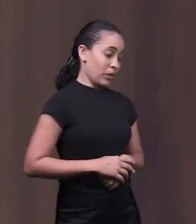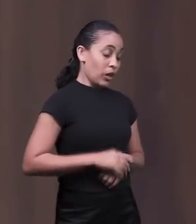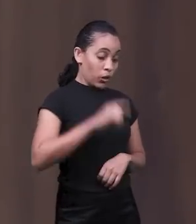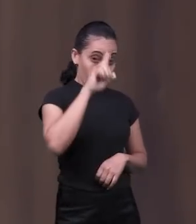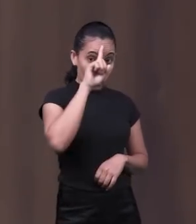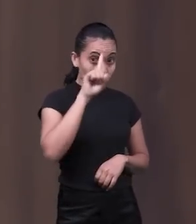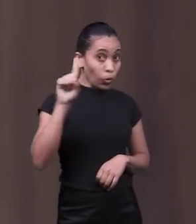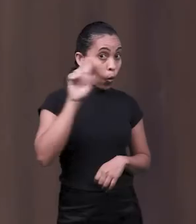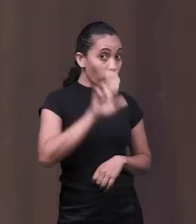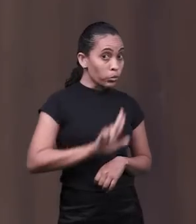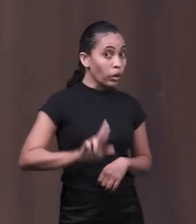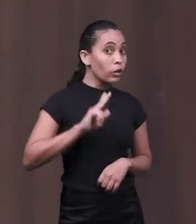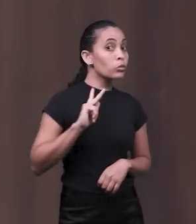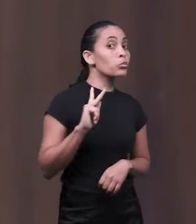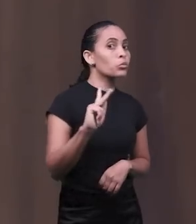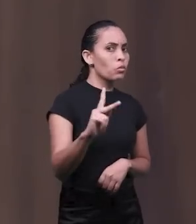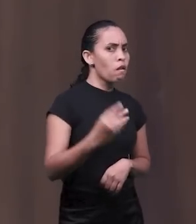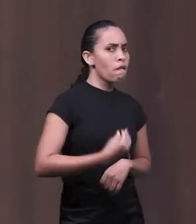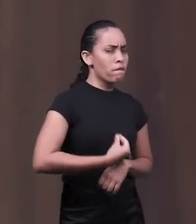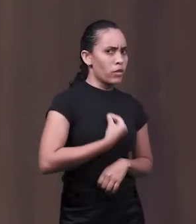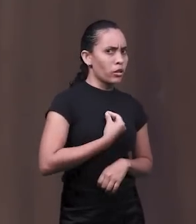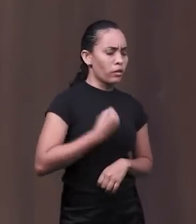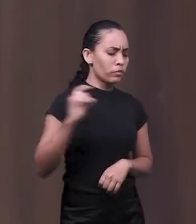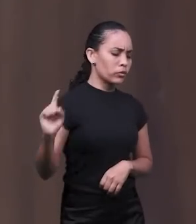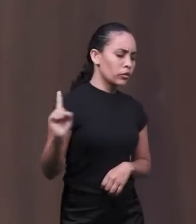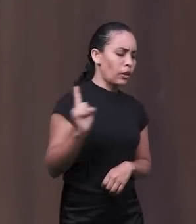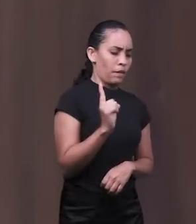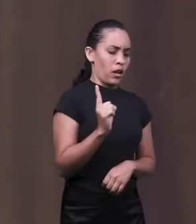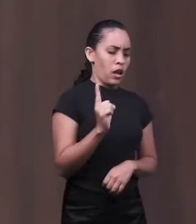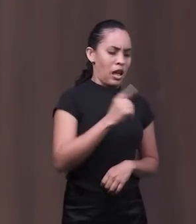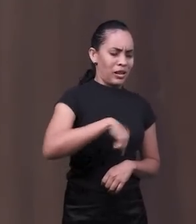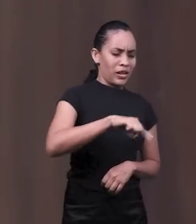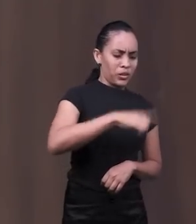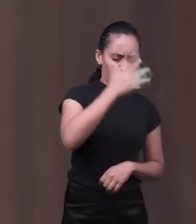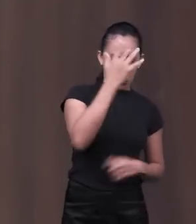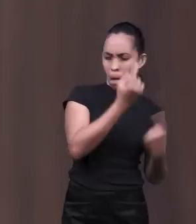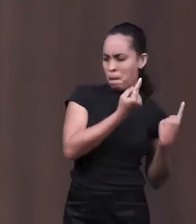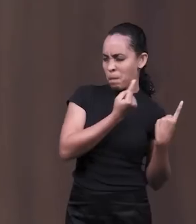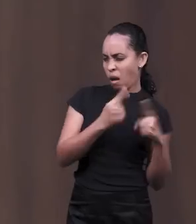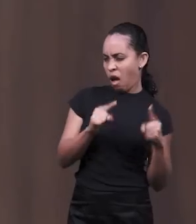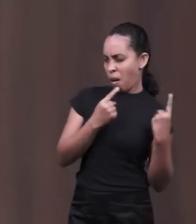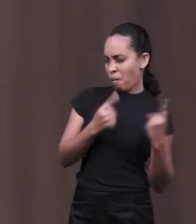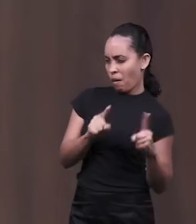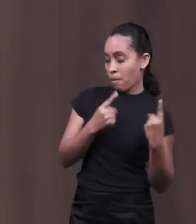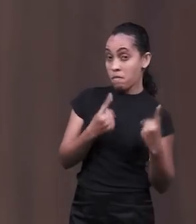mão usada pelo Senhor, ali num lugar onde muitas vezes você foi injustiçado,